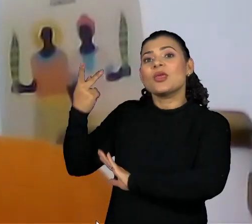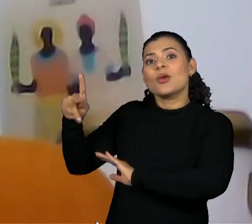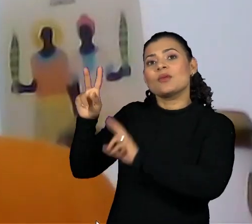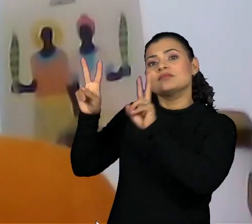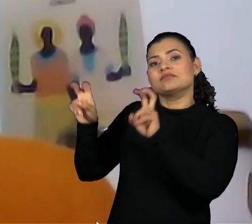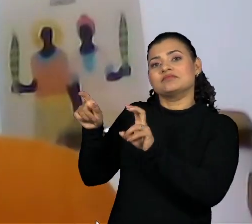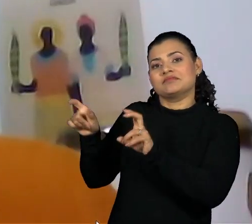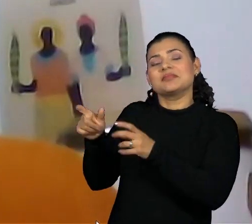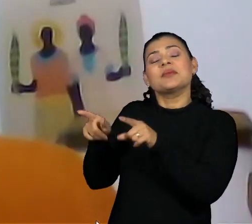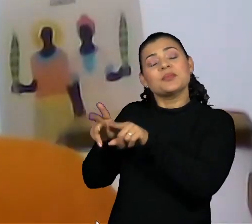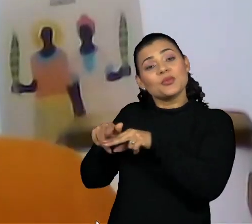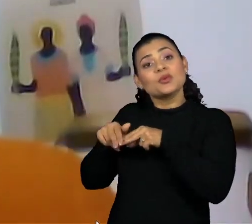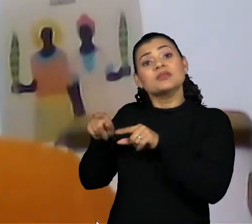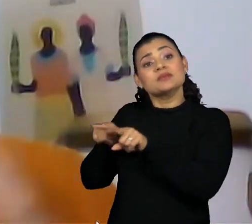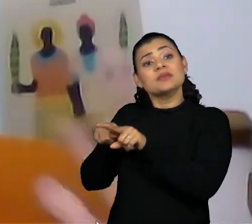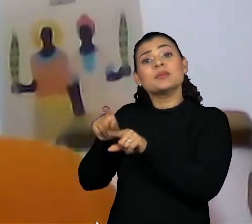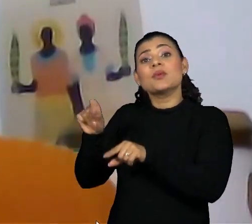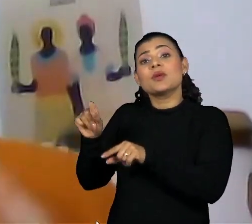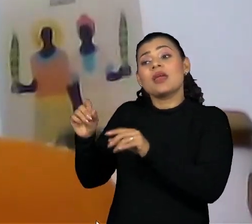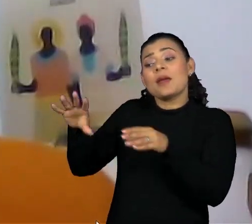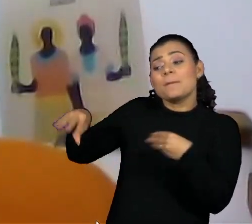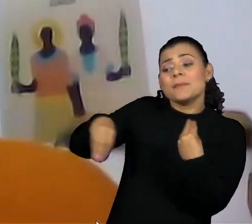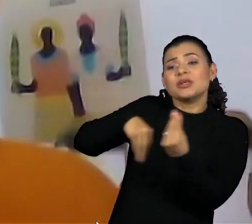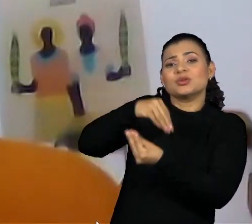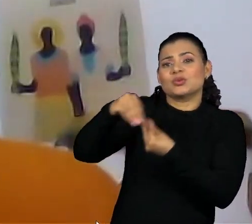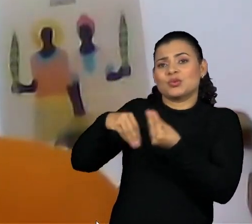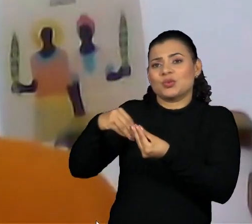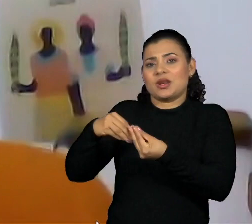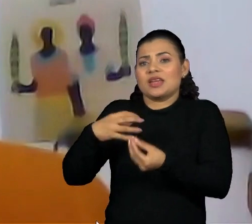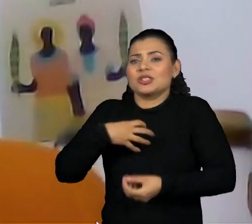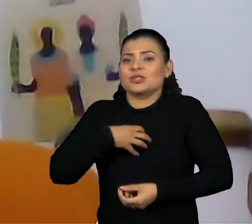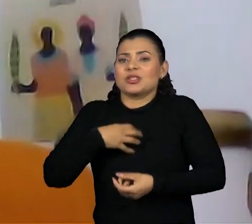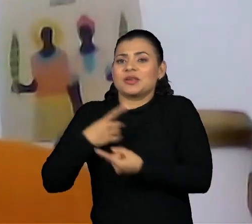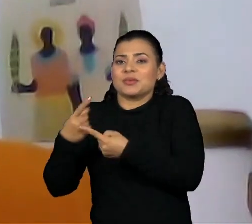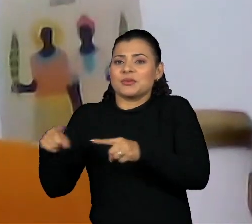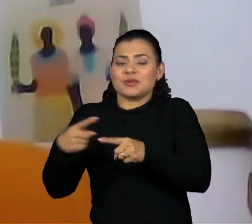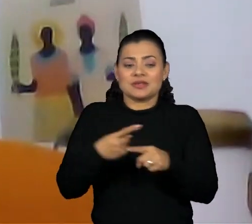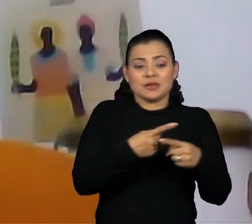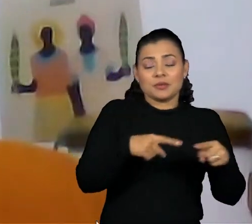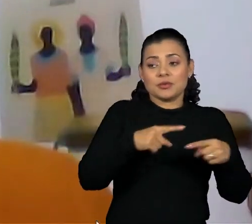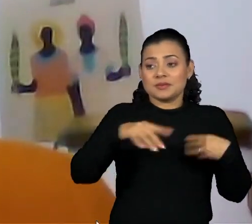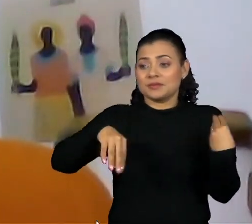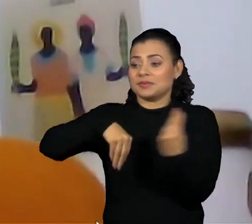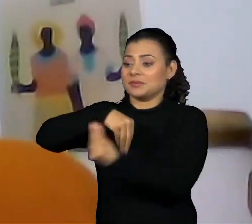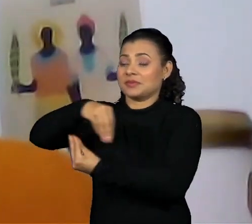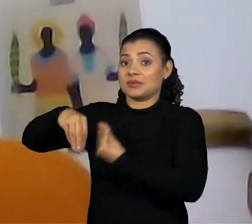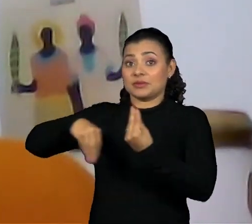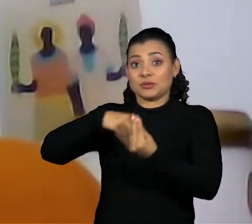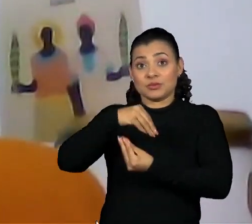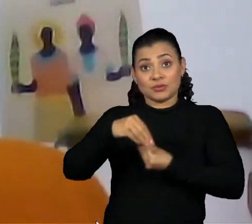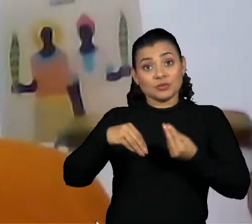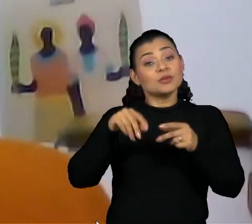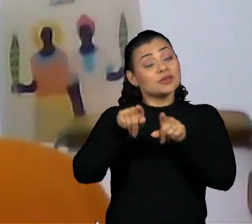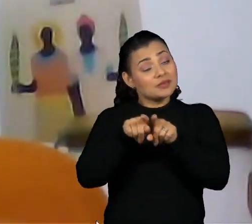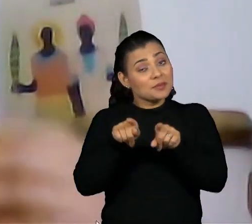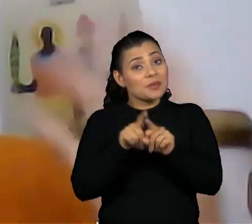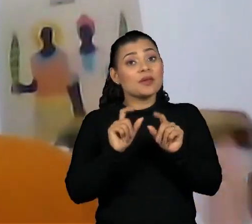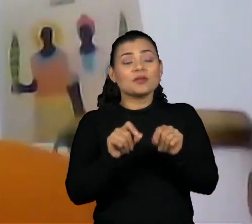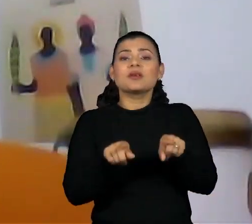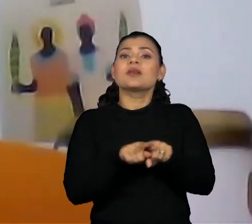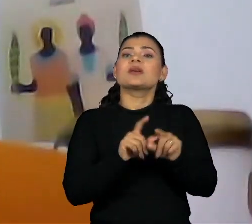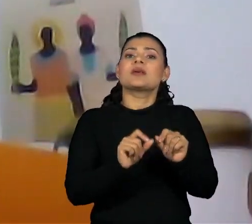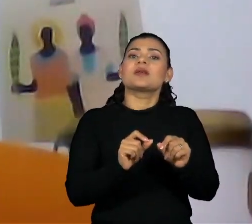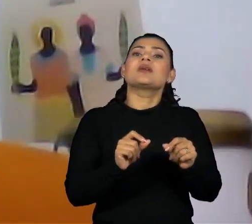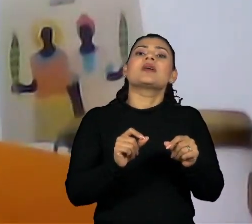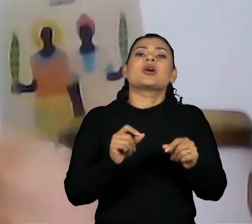gente pode entender como uma fusão, uma mistura de ritmos, né? Principalmente ritmos africanos, também com a